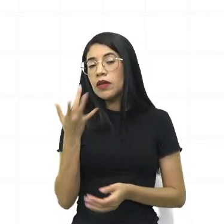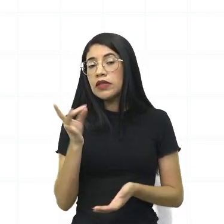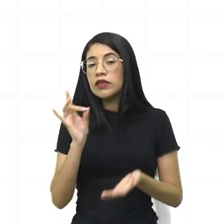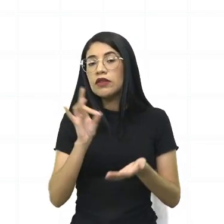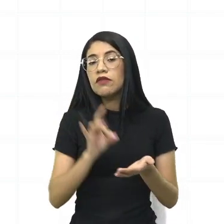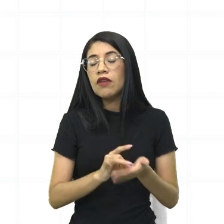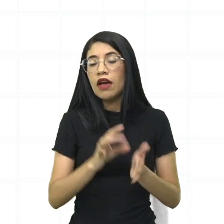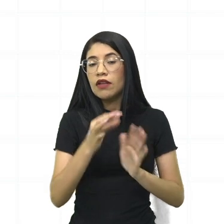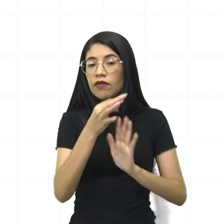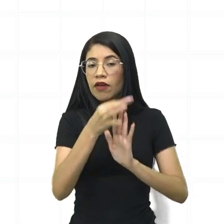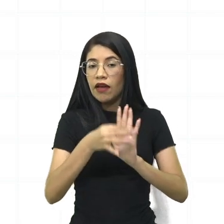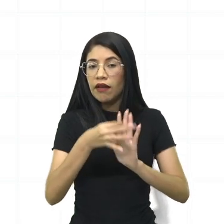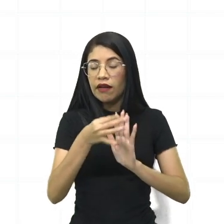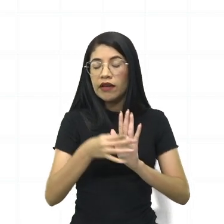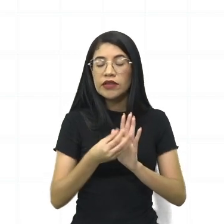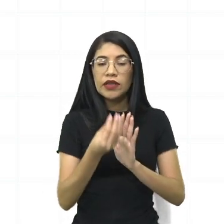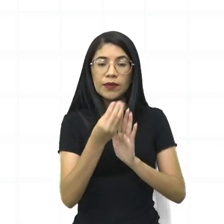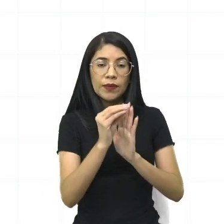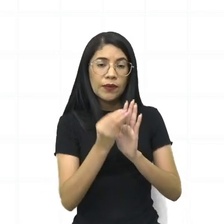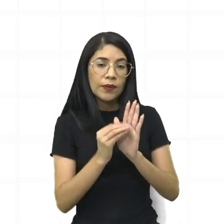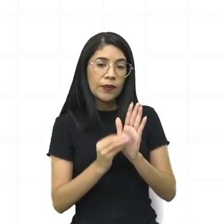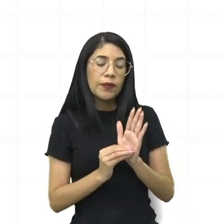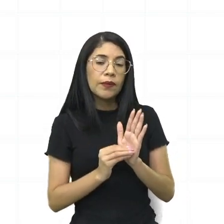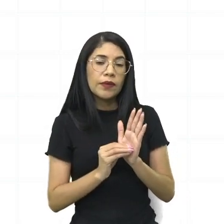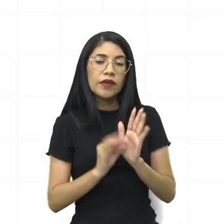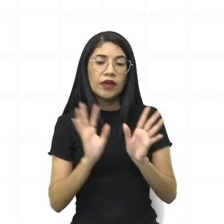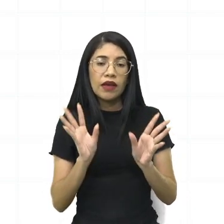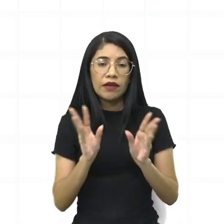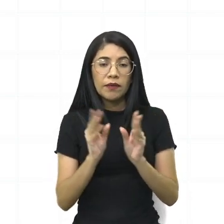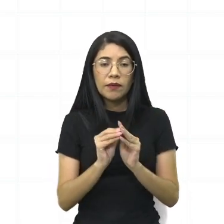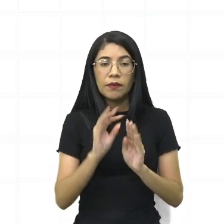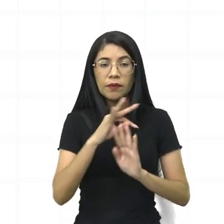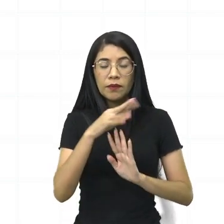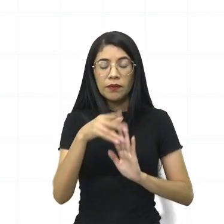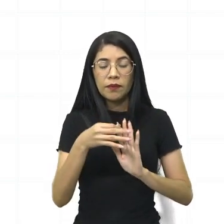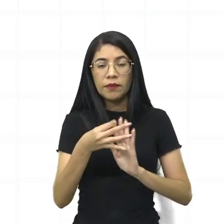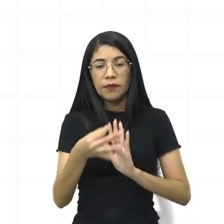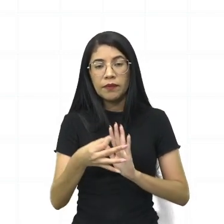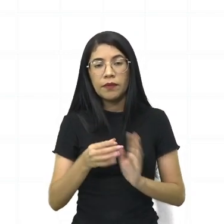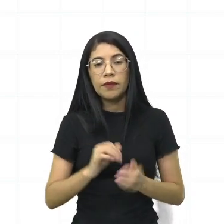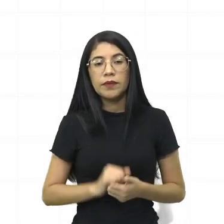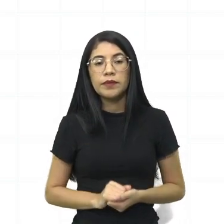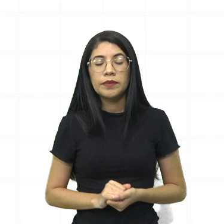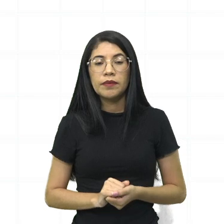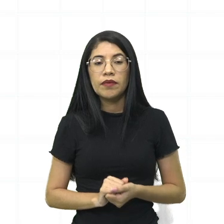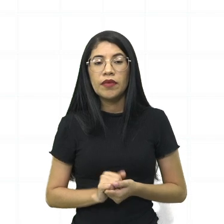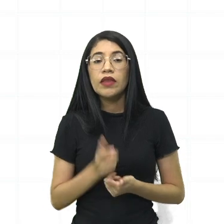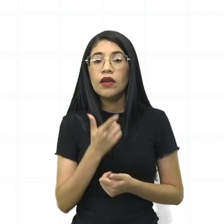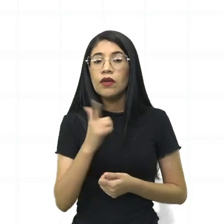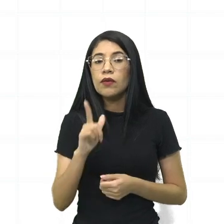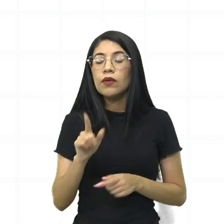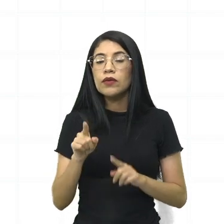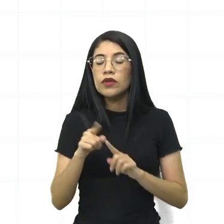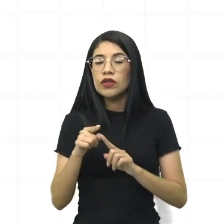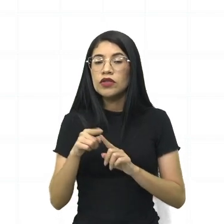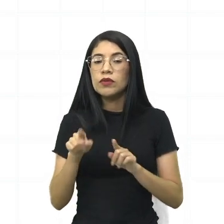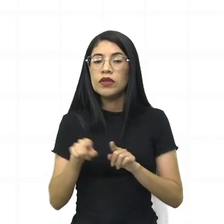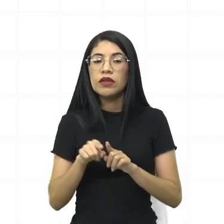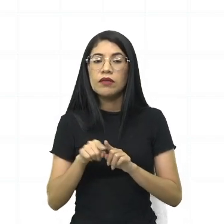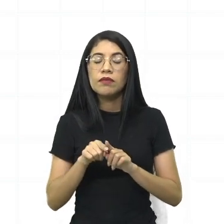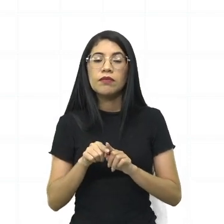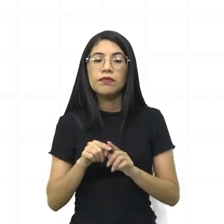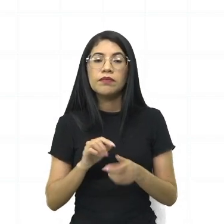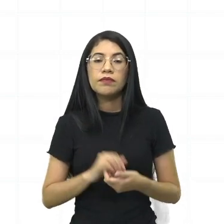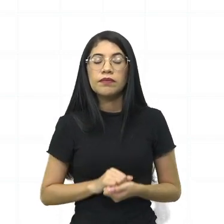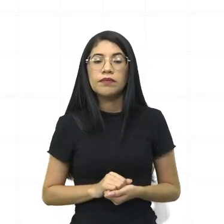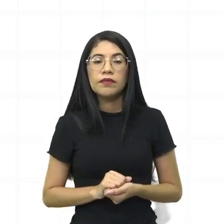né, uma criticidade aí dentro da resenha. Nós vamos ver agora uma outra forma, né, de resenha